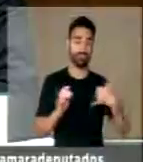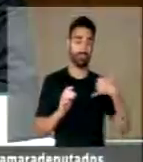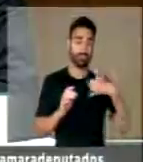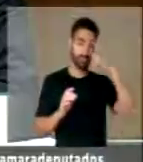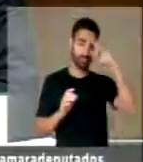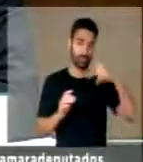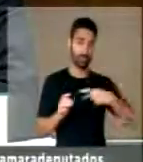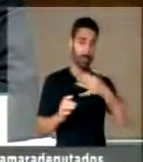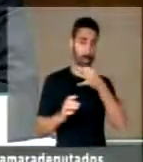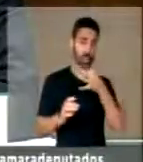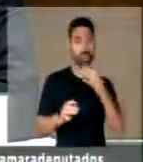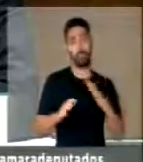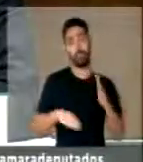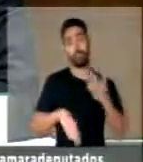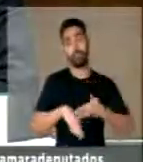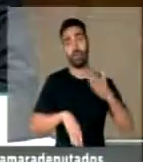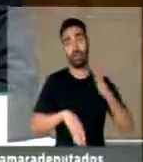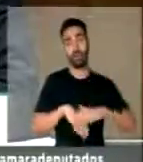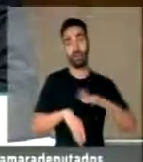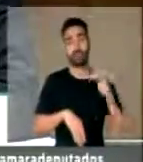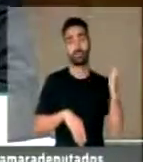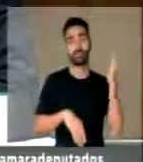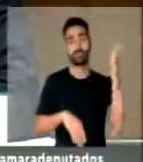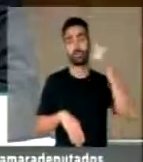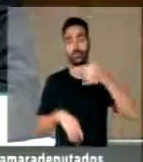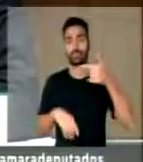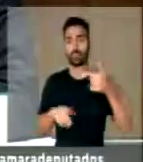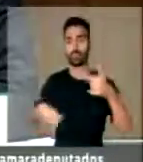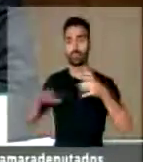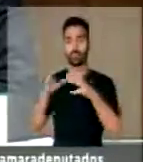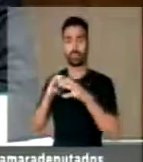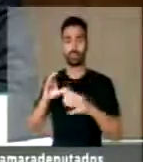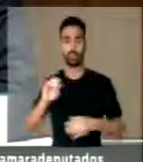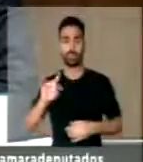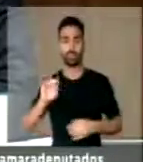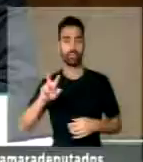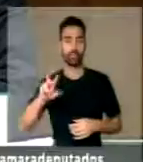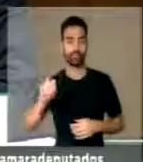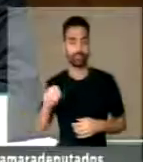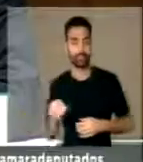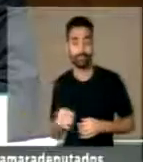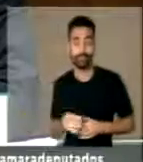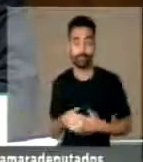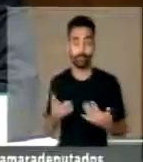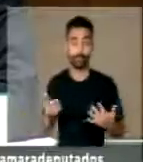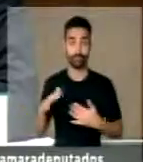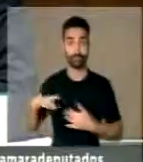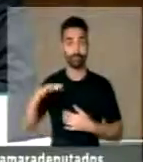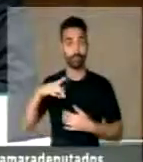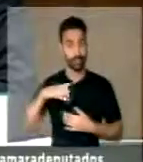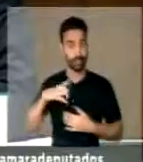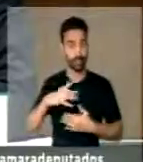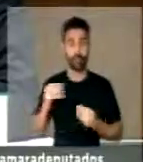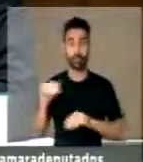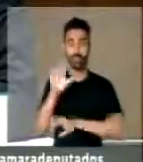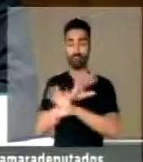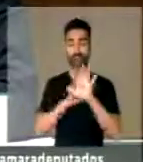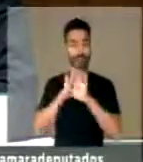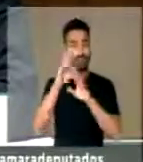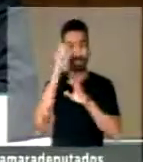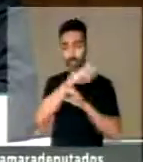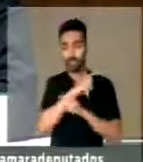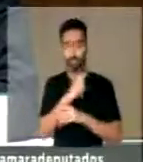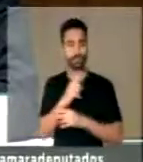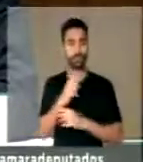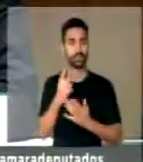ou partidos, em tempos caóticos, senhor governador, em que, em meio à densa névoa, não se